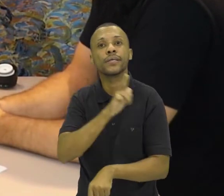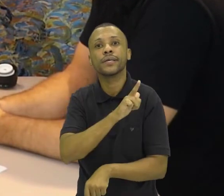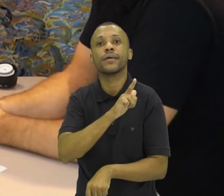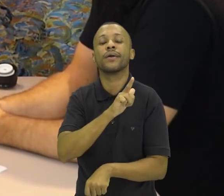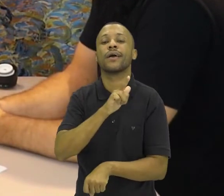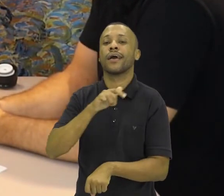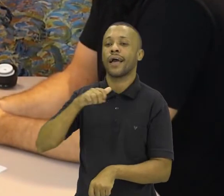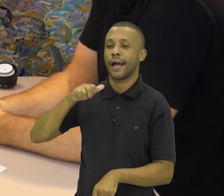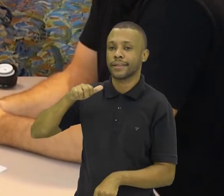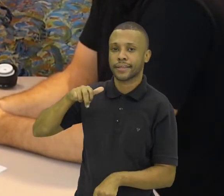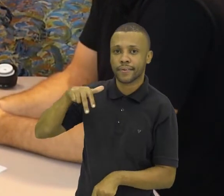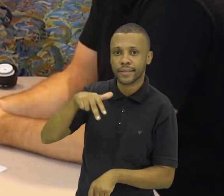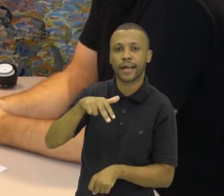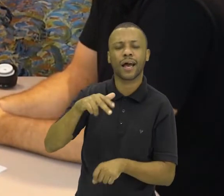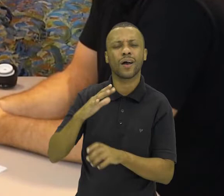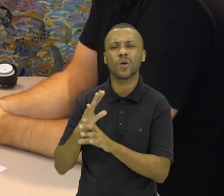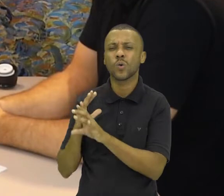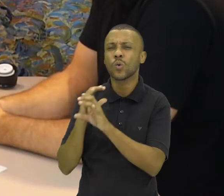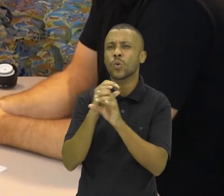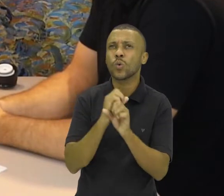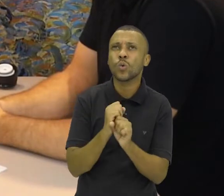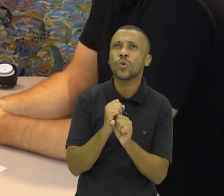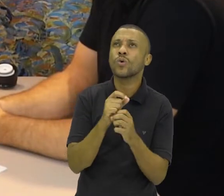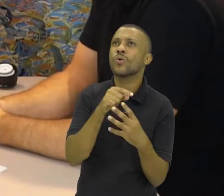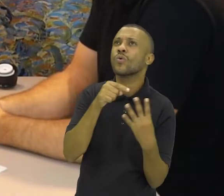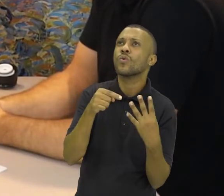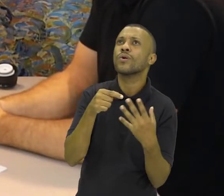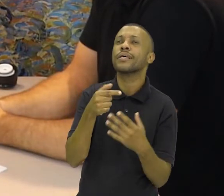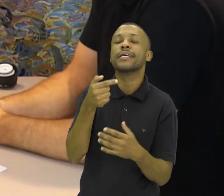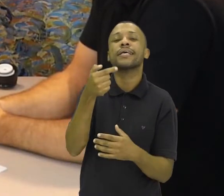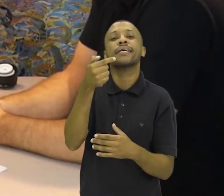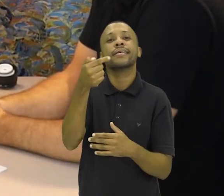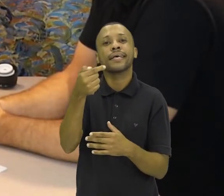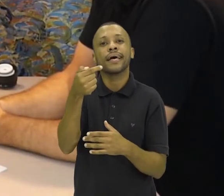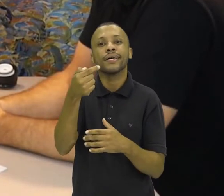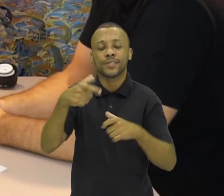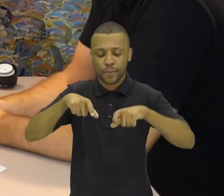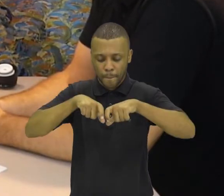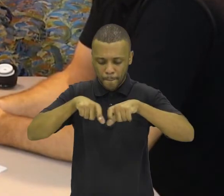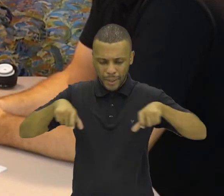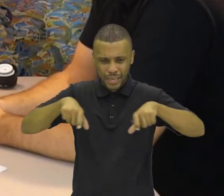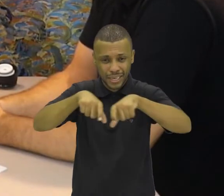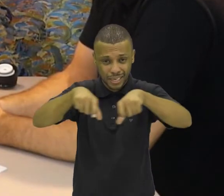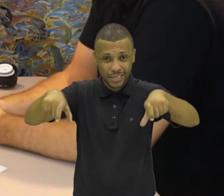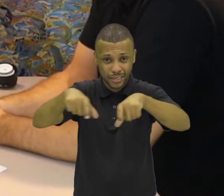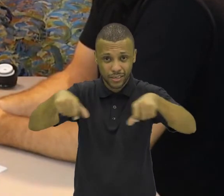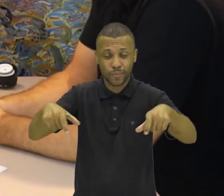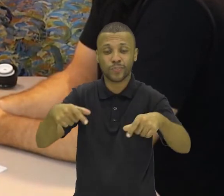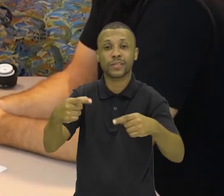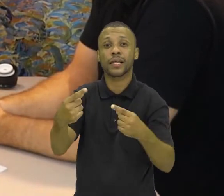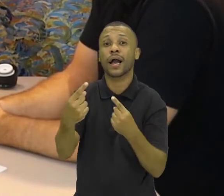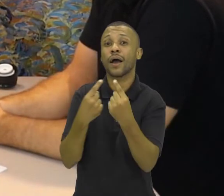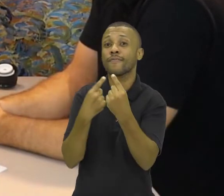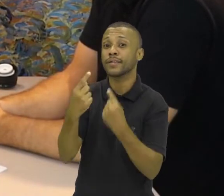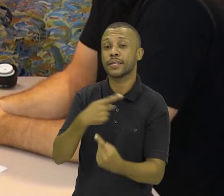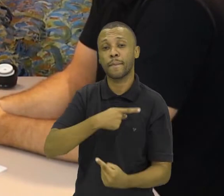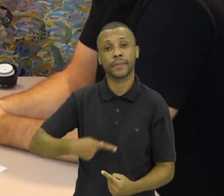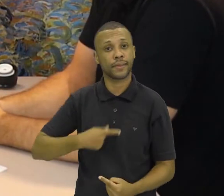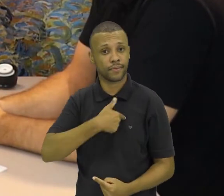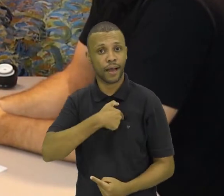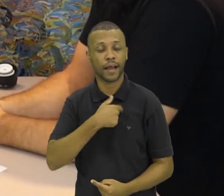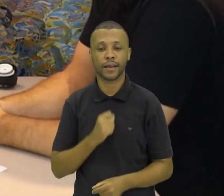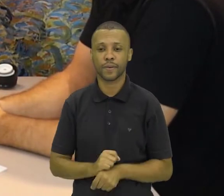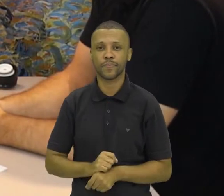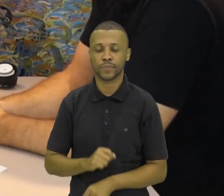conseguir atravessar as 8 pistas, acho que tem, 1, 2, 3, 4, 5, 6, 7, 6 ou 7 pistas. Atravessar numa